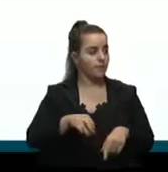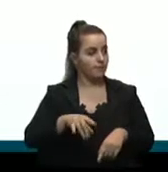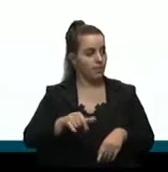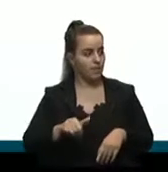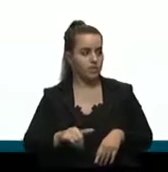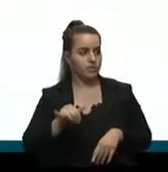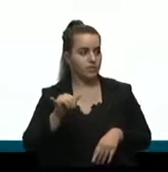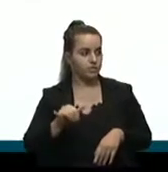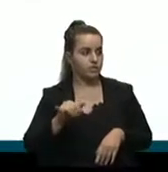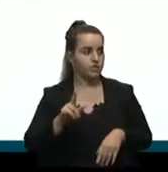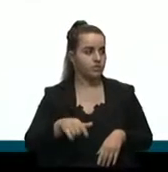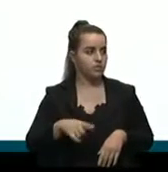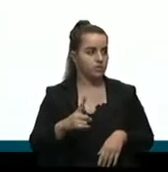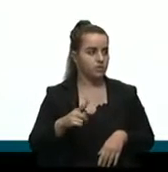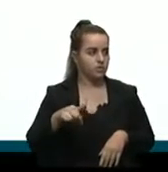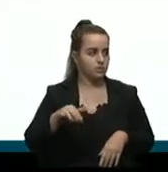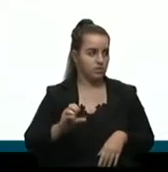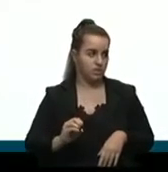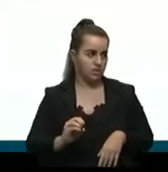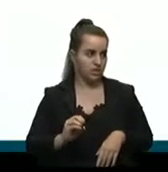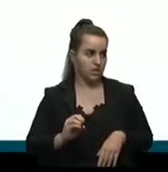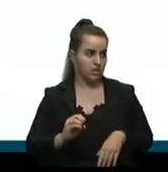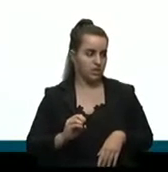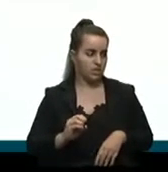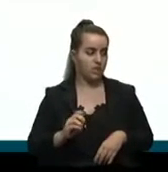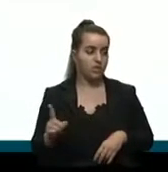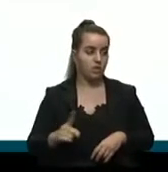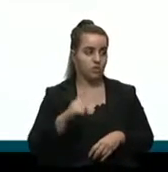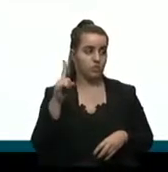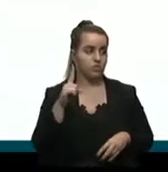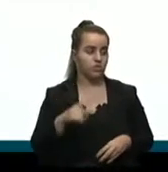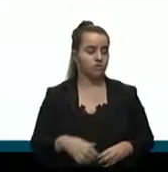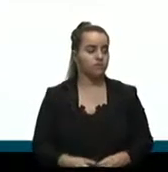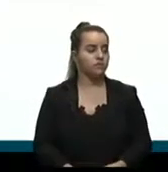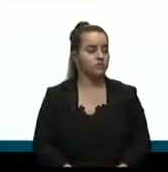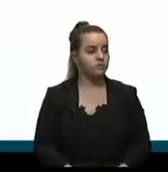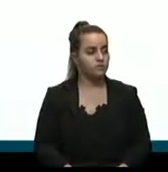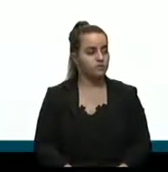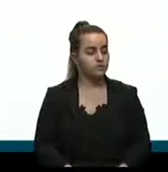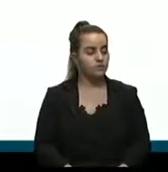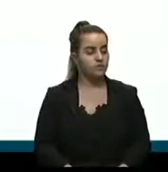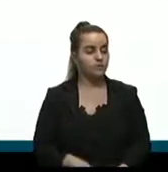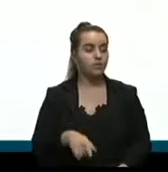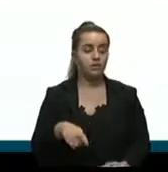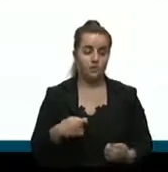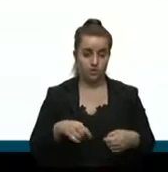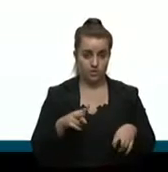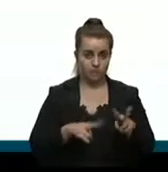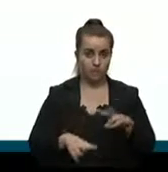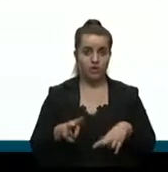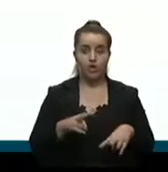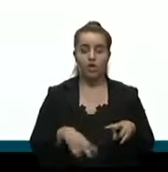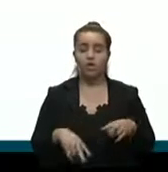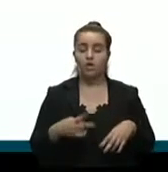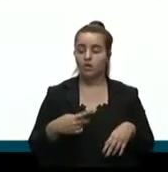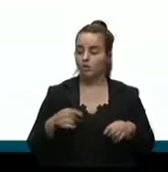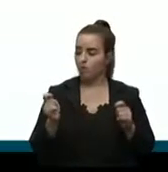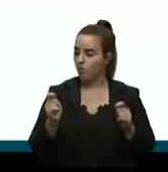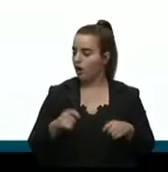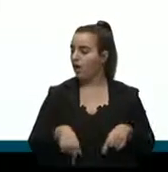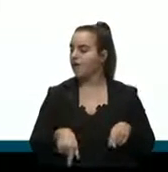eu estou falando do peso, igual a 80. É isso que eu tenho que verificar por meio do teste de